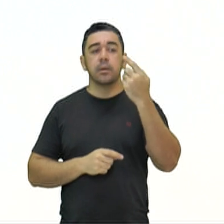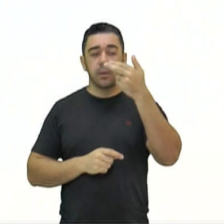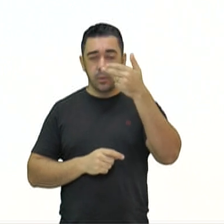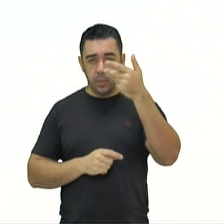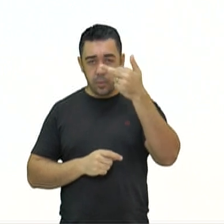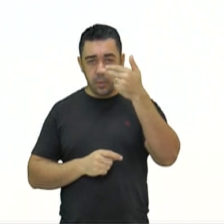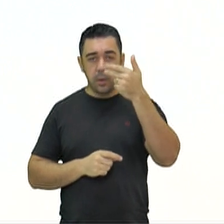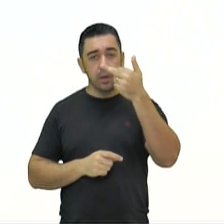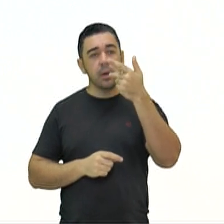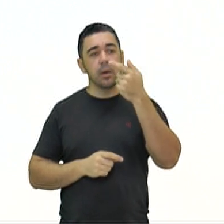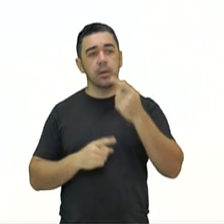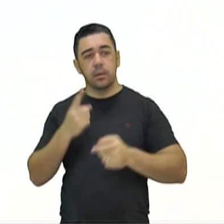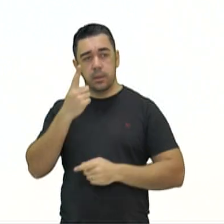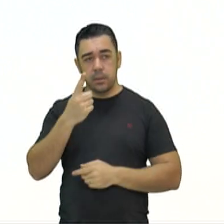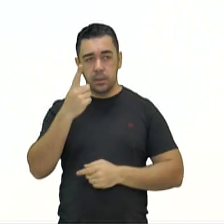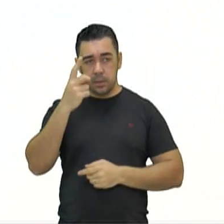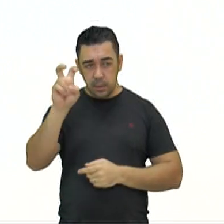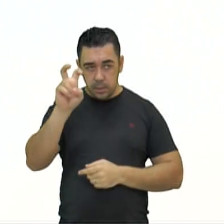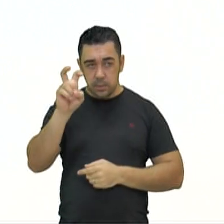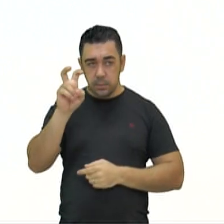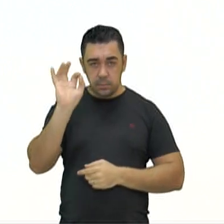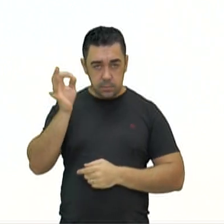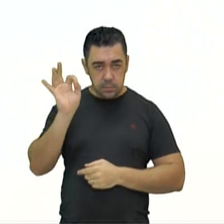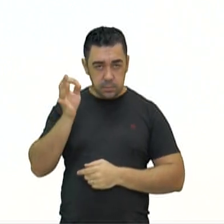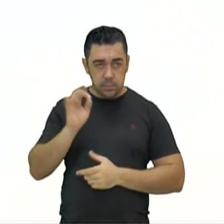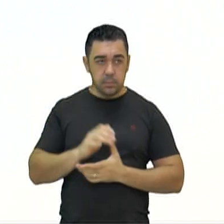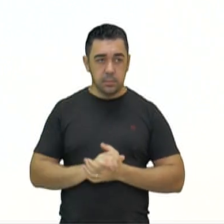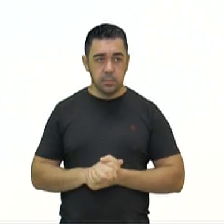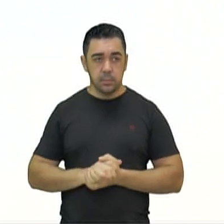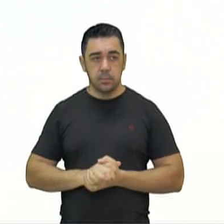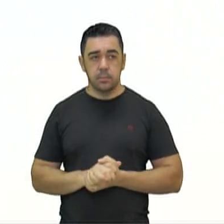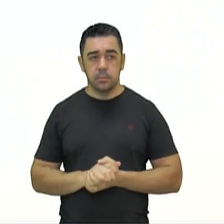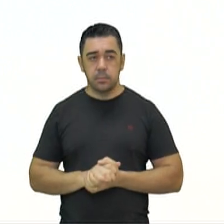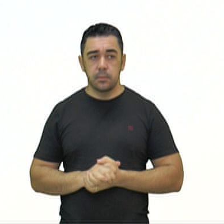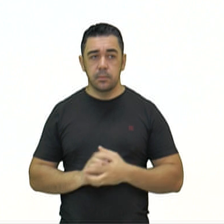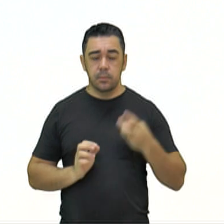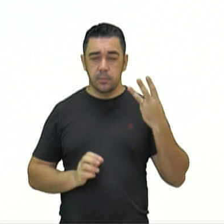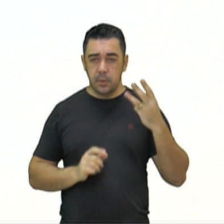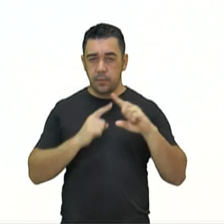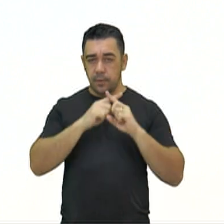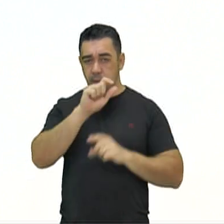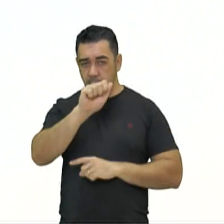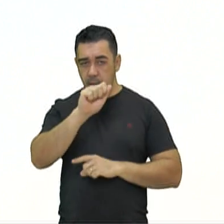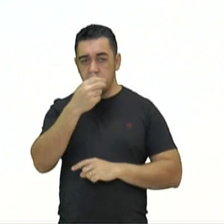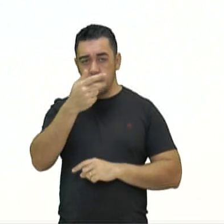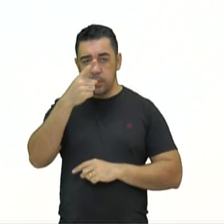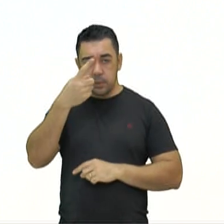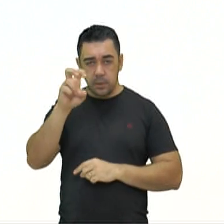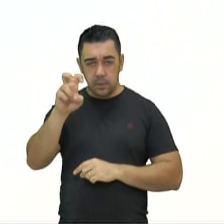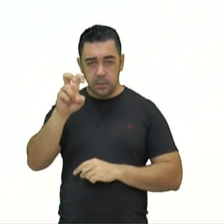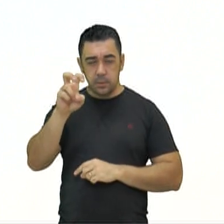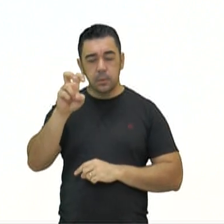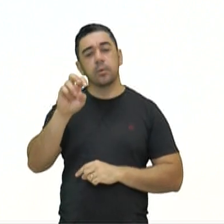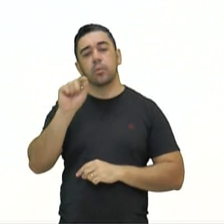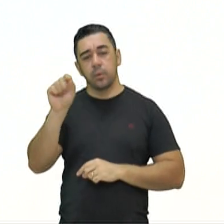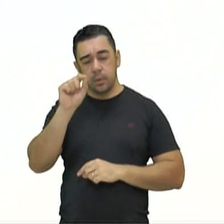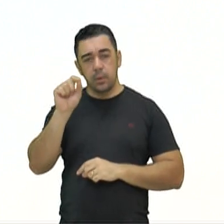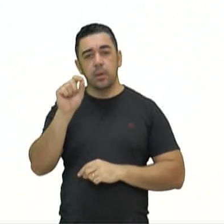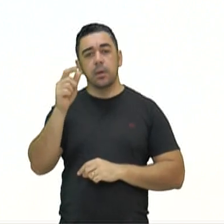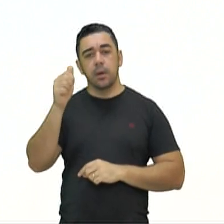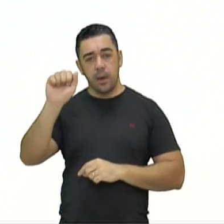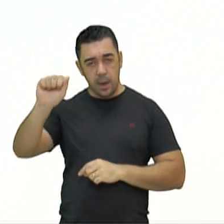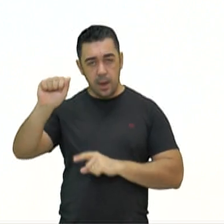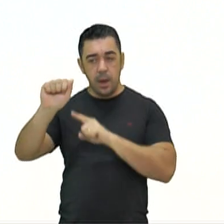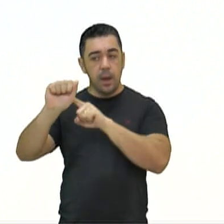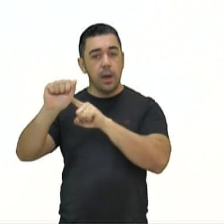igual à parte real do segundo, que é 15. Então, 3 vezes A é igual a 15. Isso quer dizer que o A